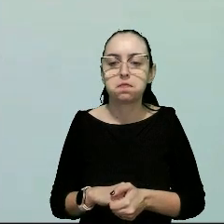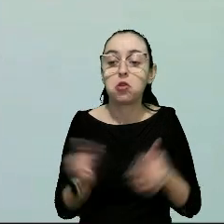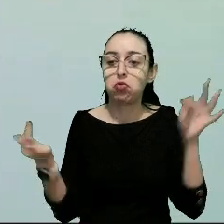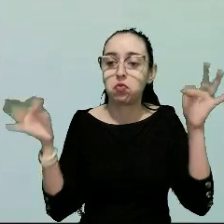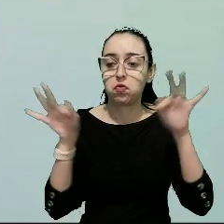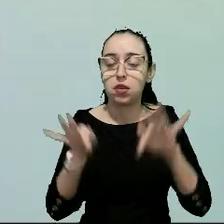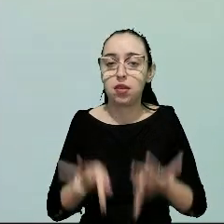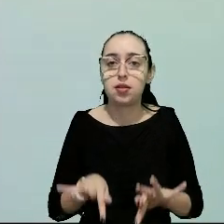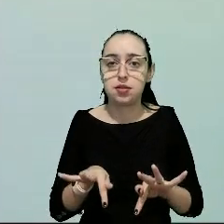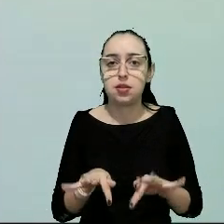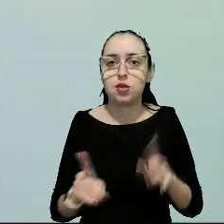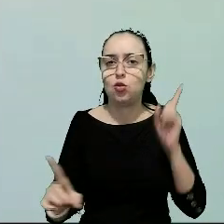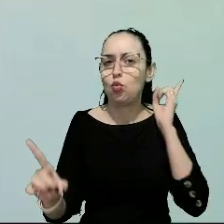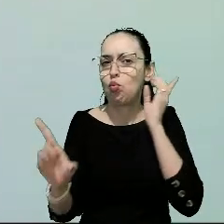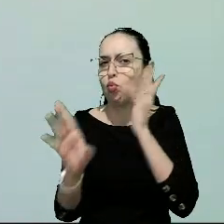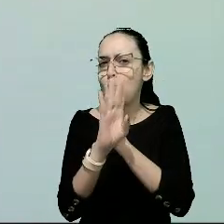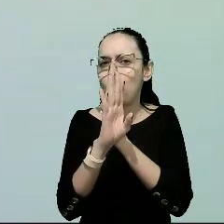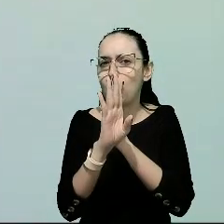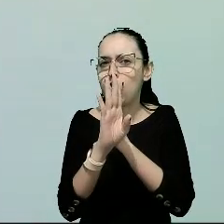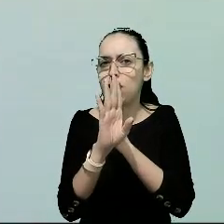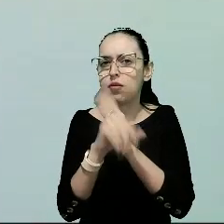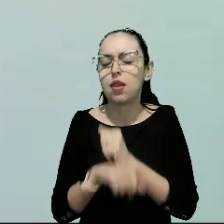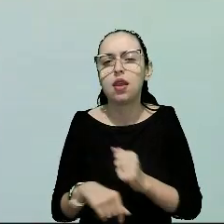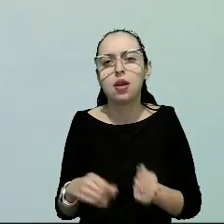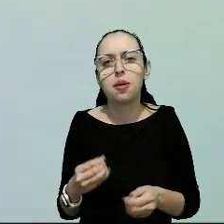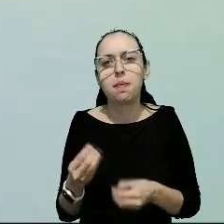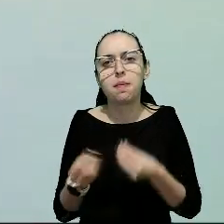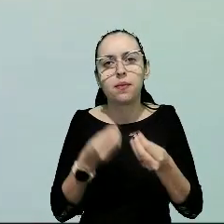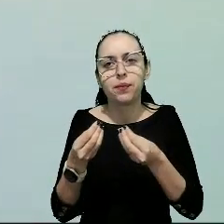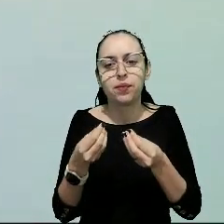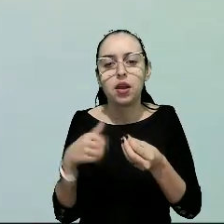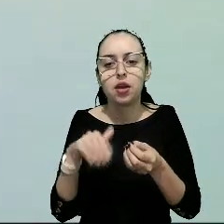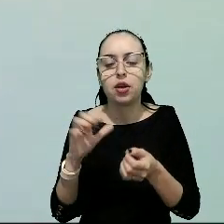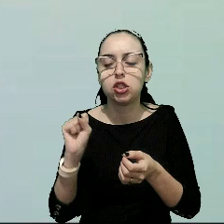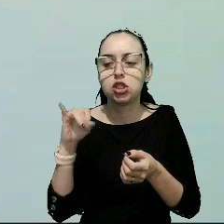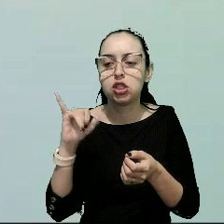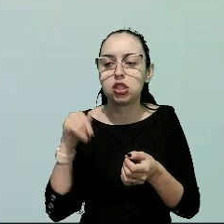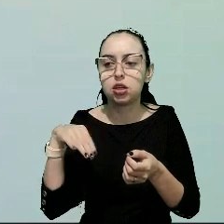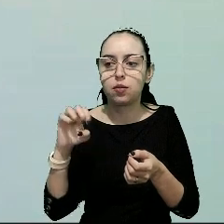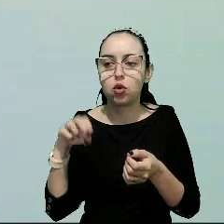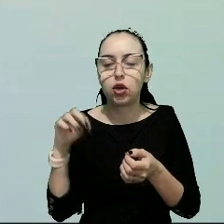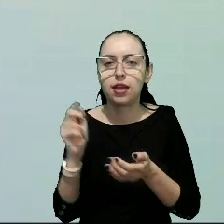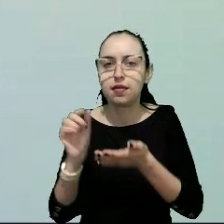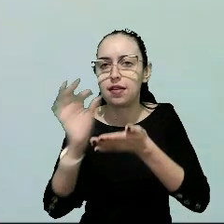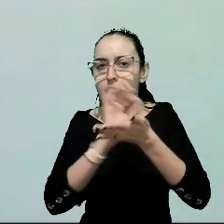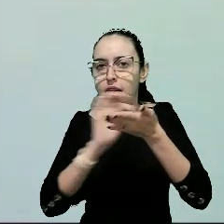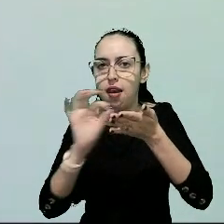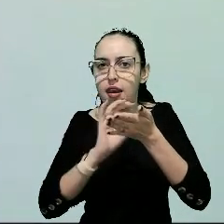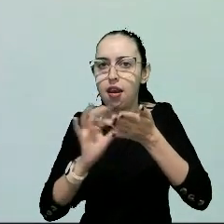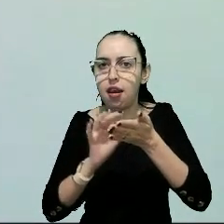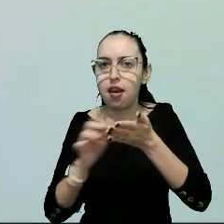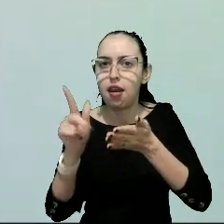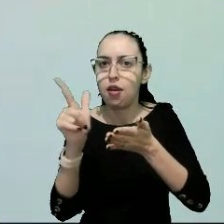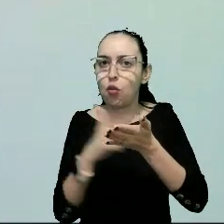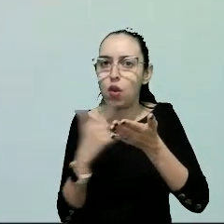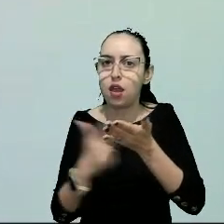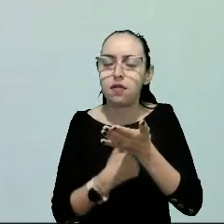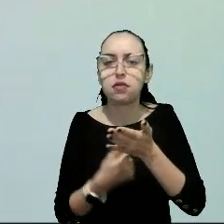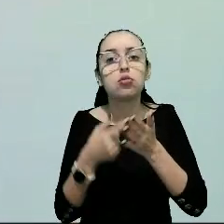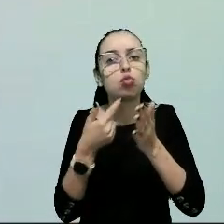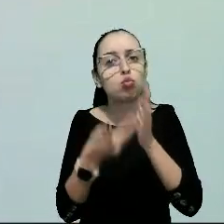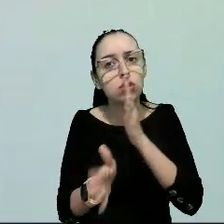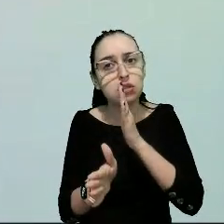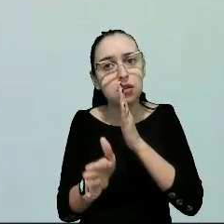e, finalmente, eu encontrei, na própria Simone de Beauvoir, nas entrelinhas do